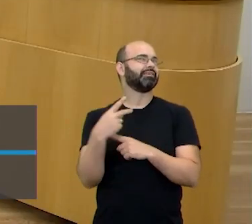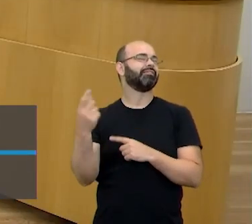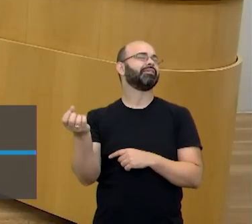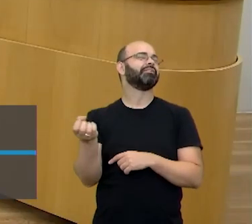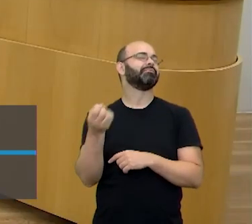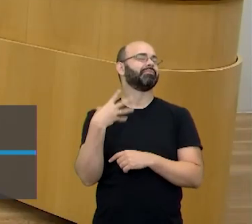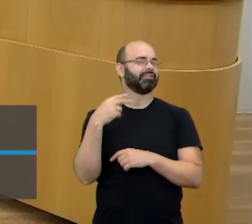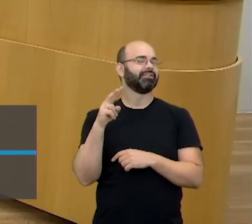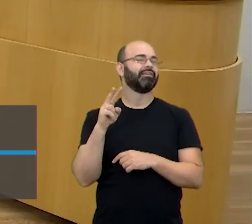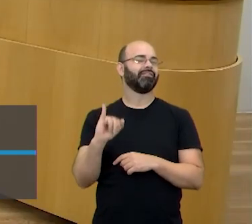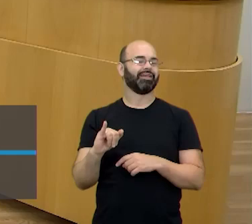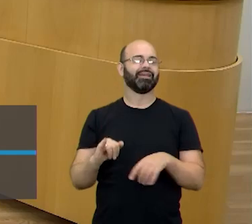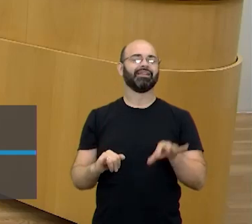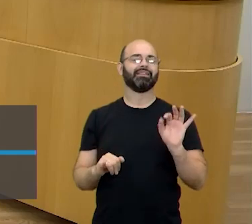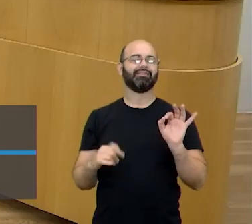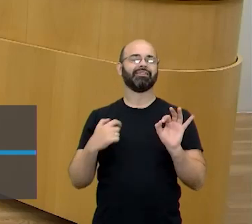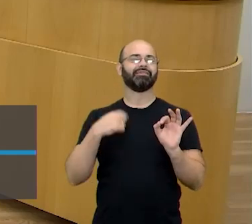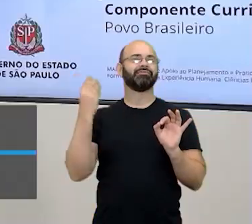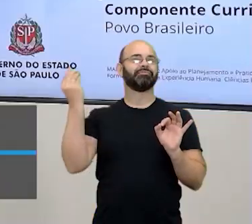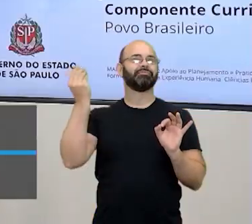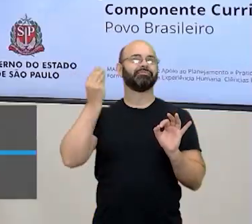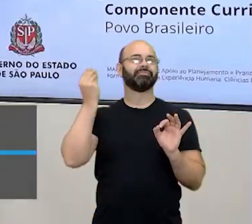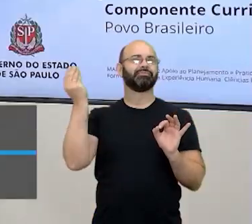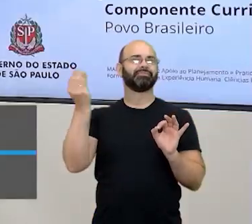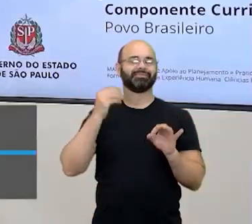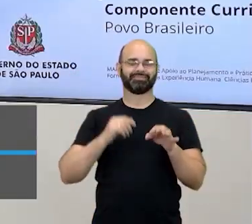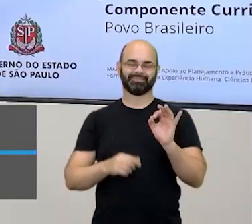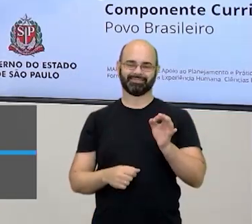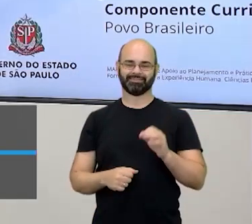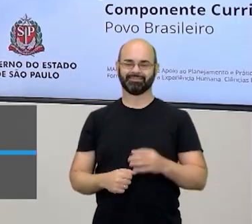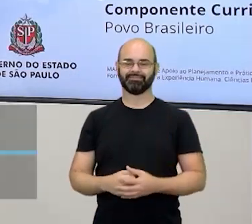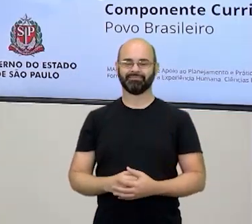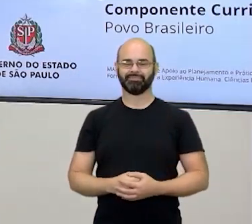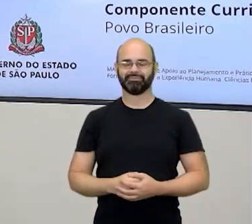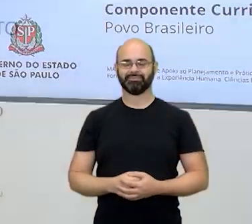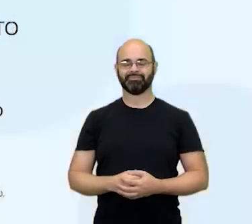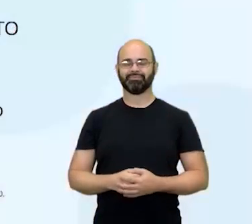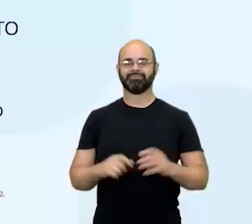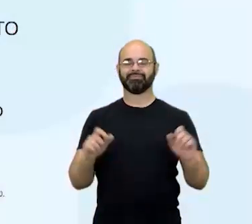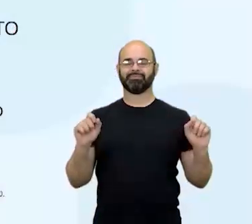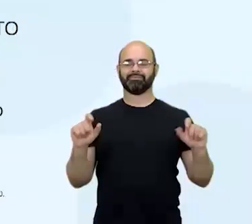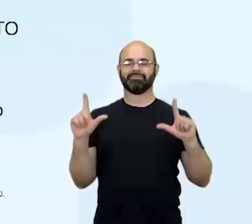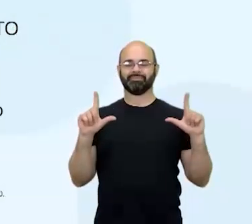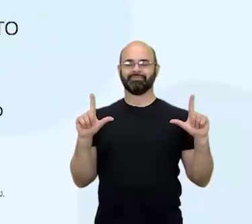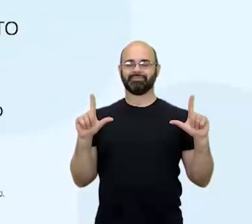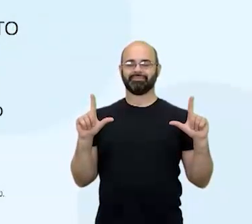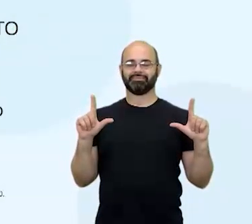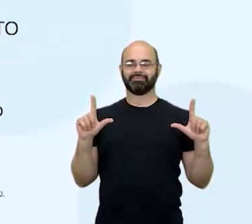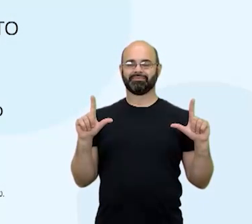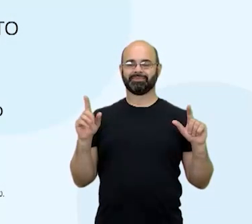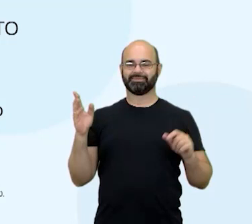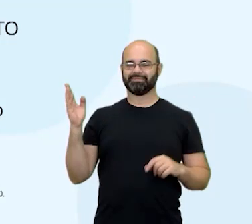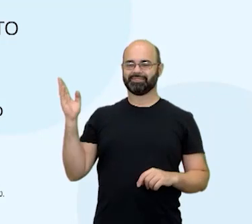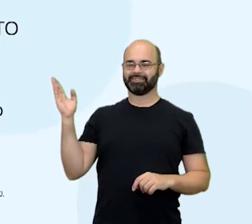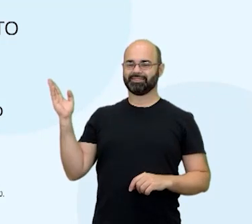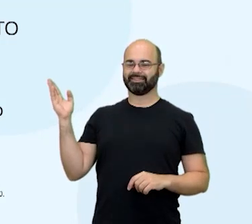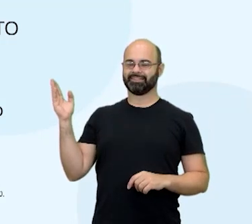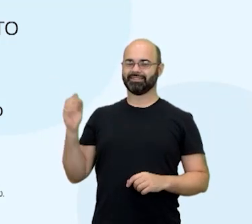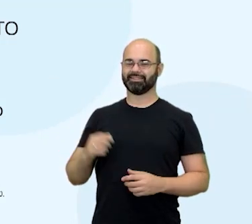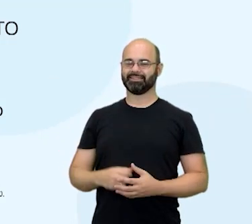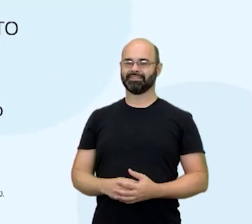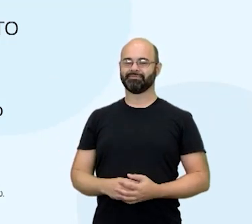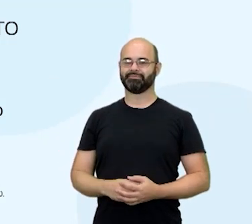nossa antena. Isso. Muito bem. Tá aqui na tela. Vamos colocar na tela. Olha lá. A gente vai falar, então,